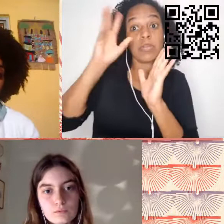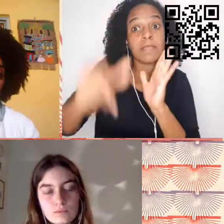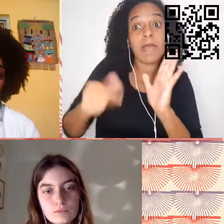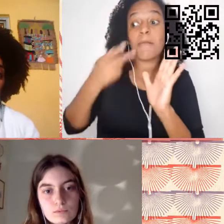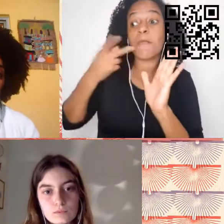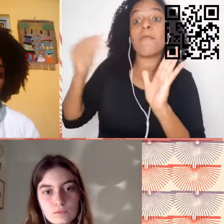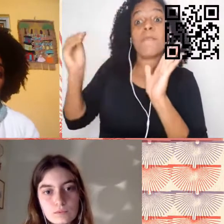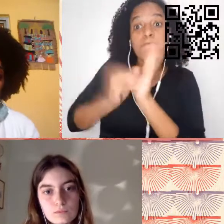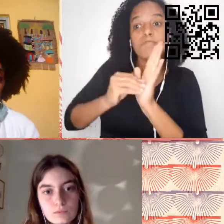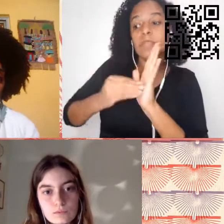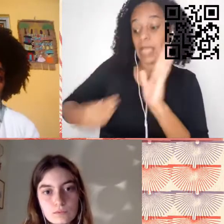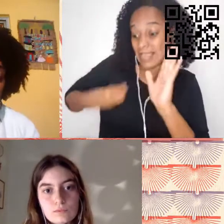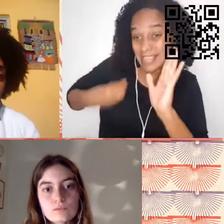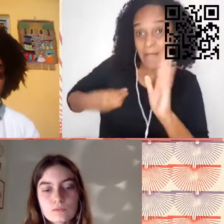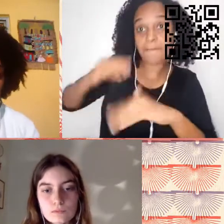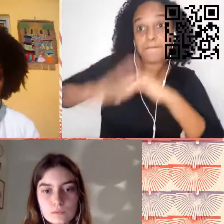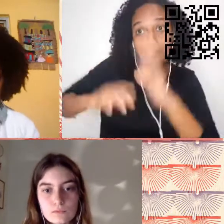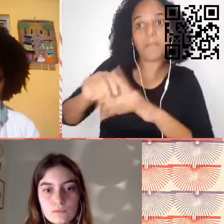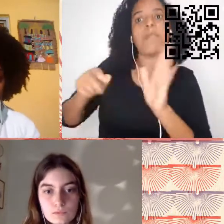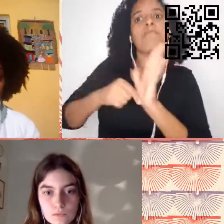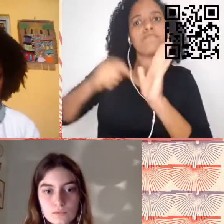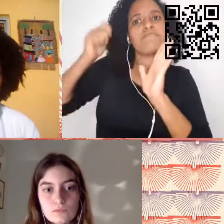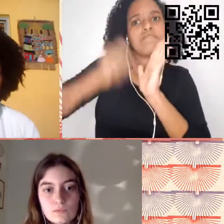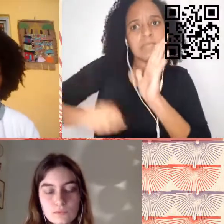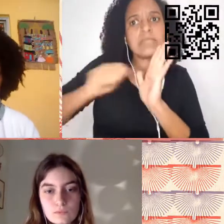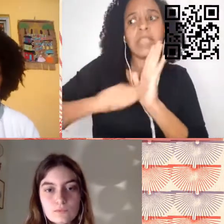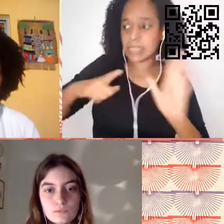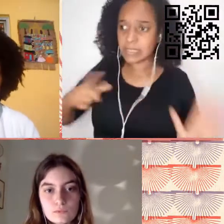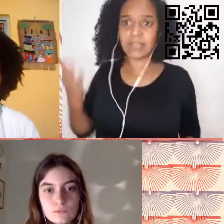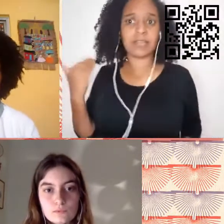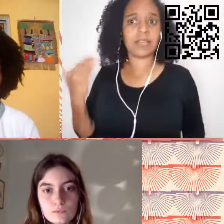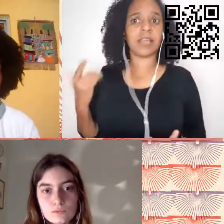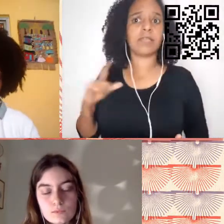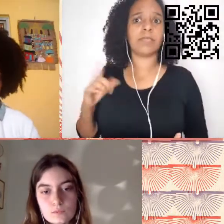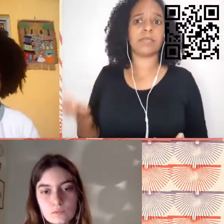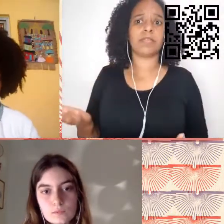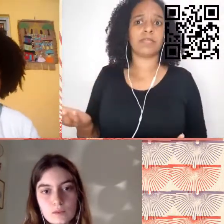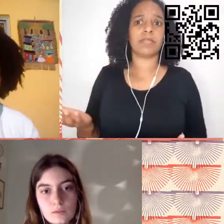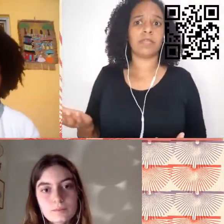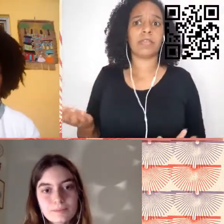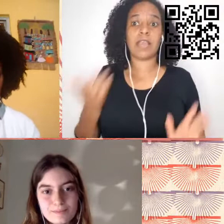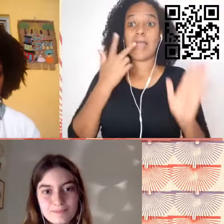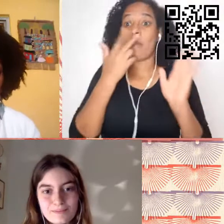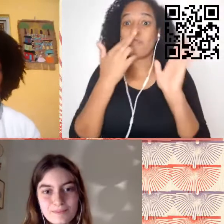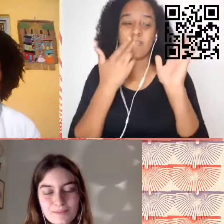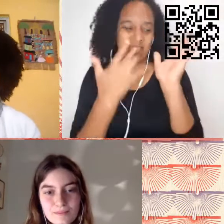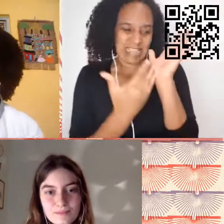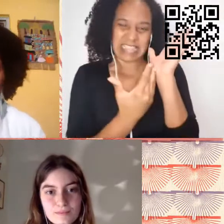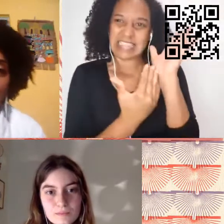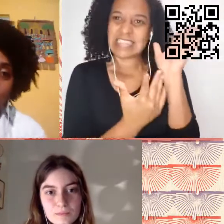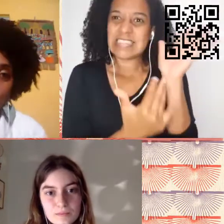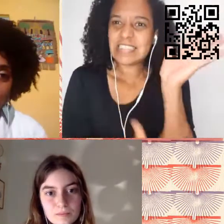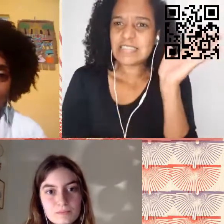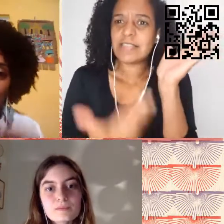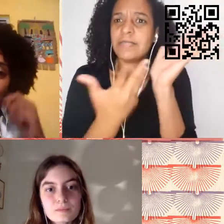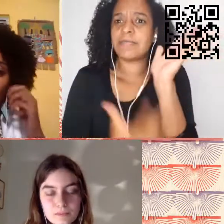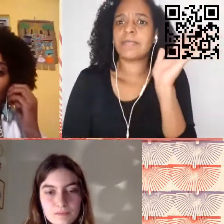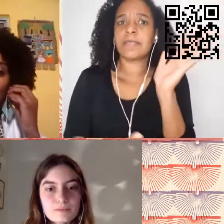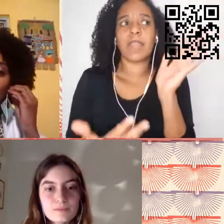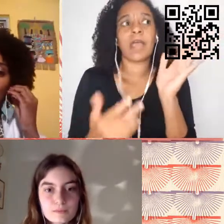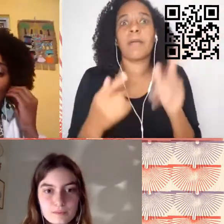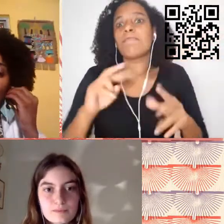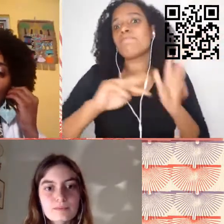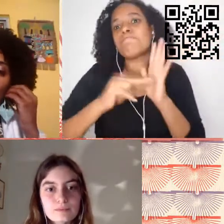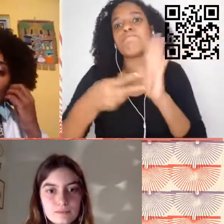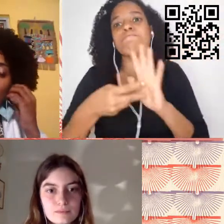esse processo de produção, que ele existiu. E sangrar quer dizer que não é fácil, né? É